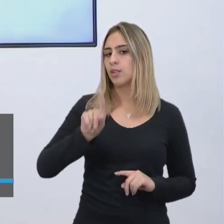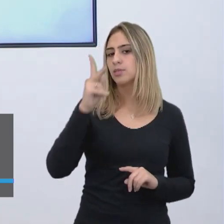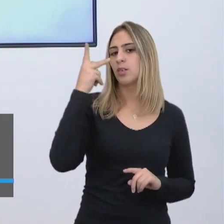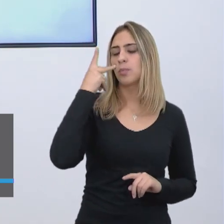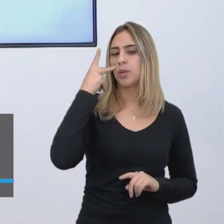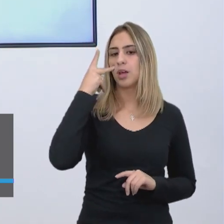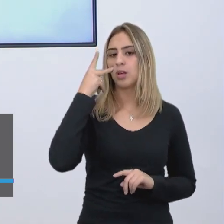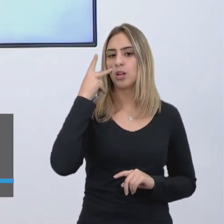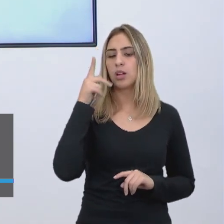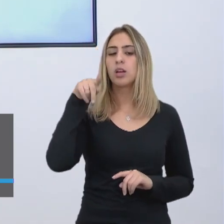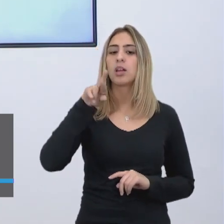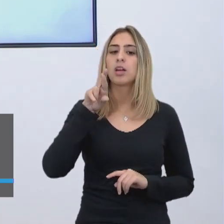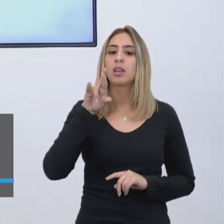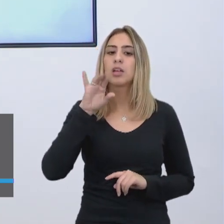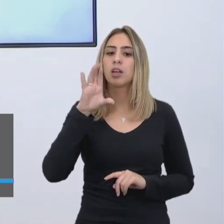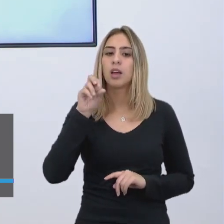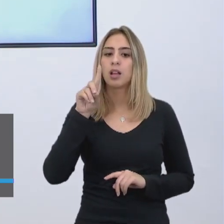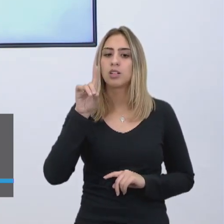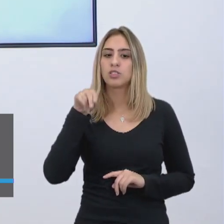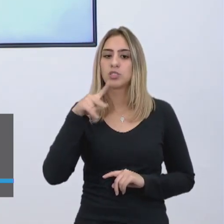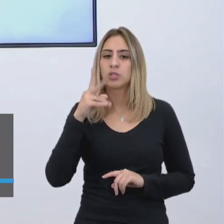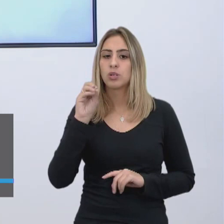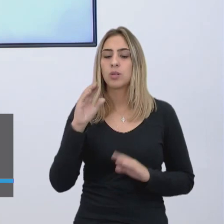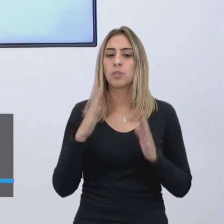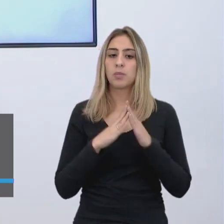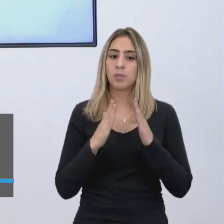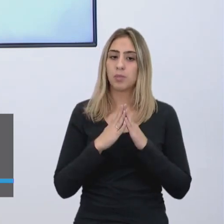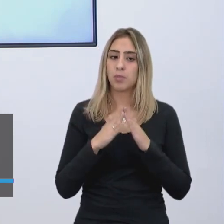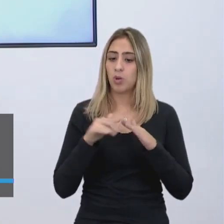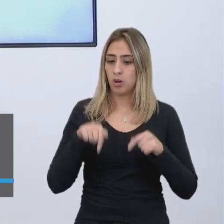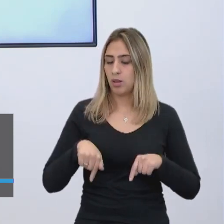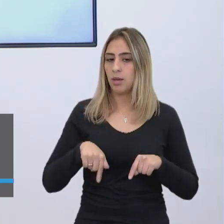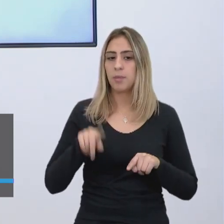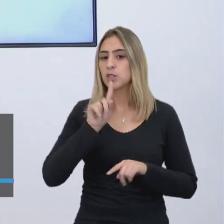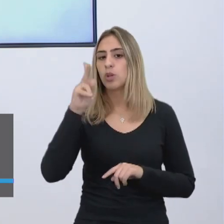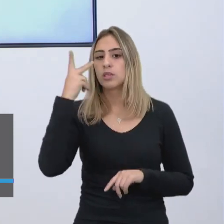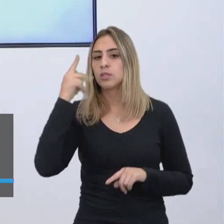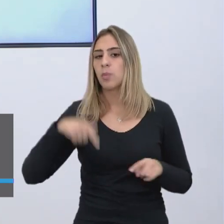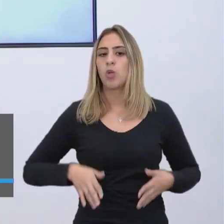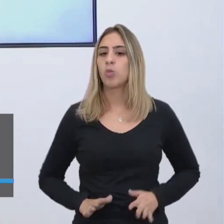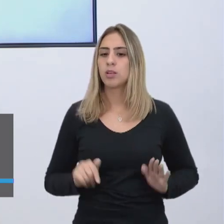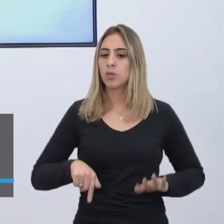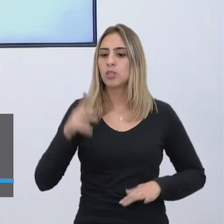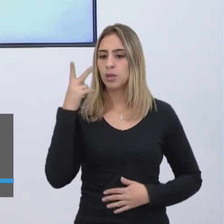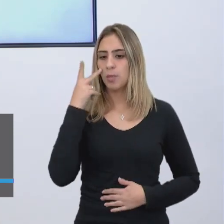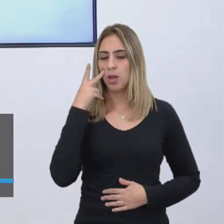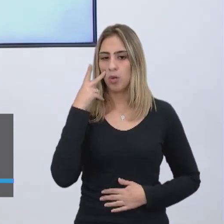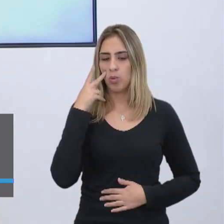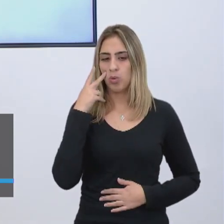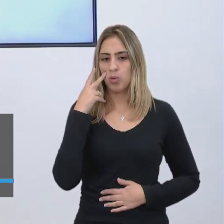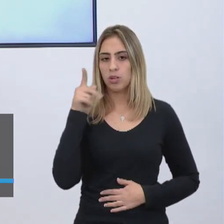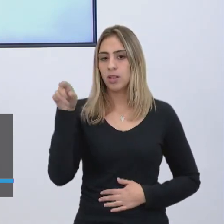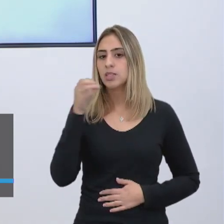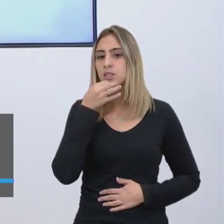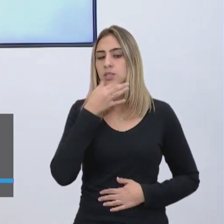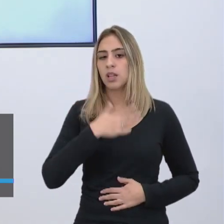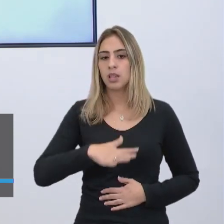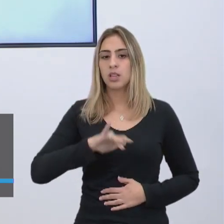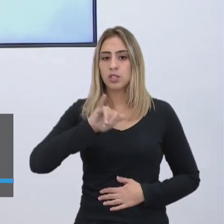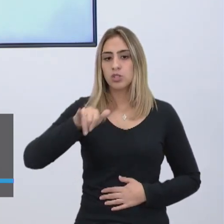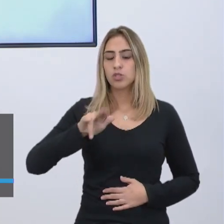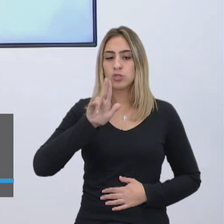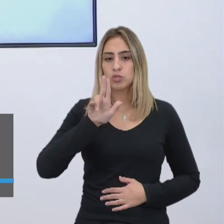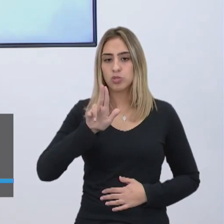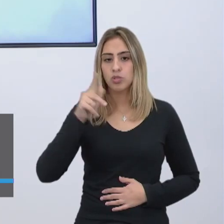Paulo. Só que o Ricardinho, ele mora aqui. Mas Ricardinho não é paulista, não nasceu aqui. Ricardinho é de Santos. A Juliana